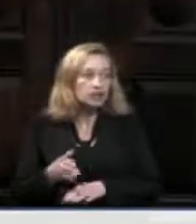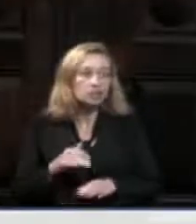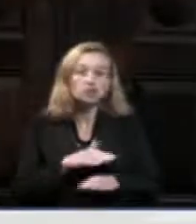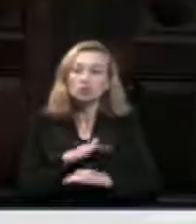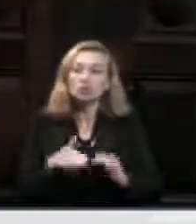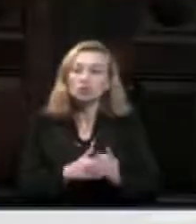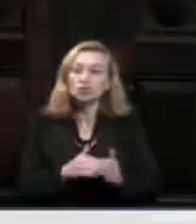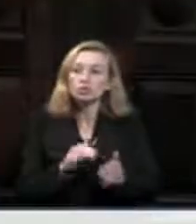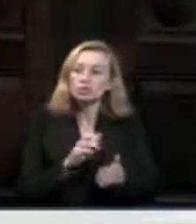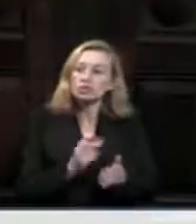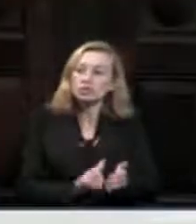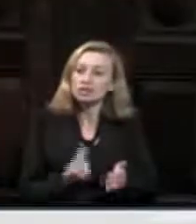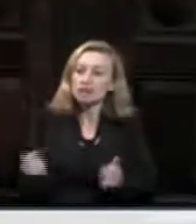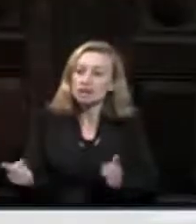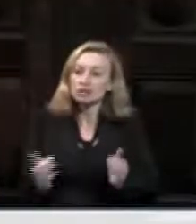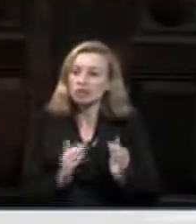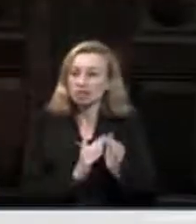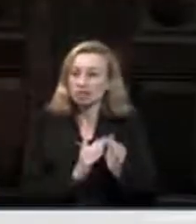de 2012,